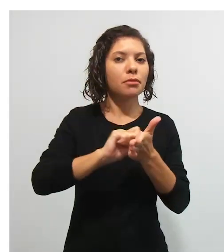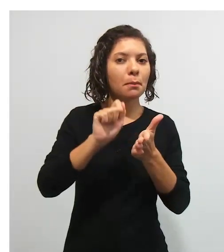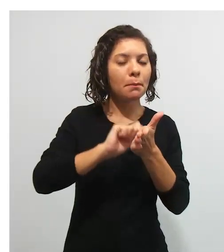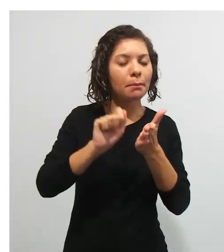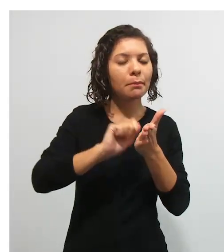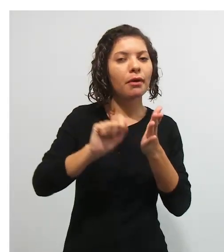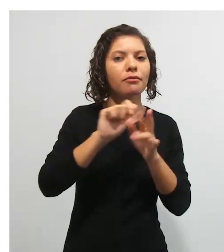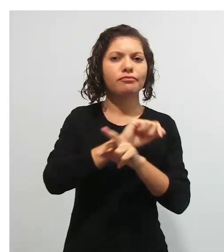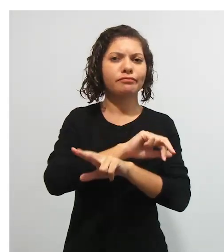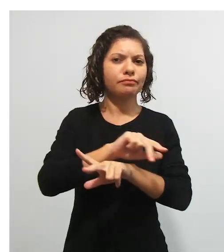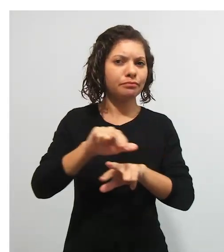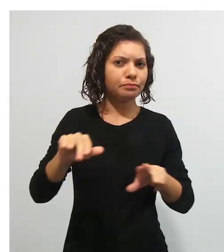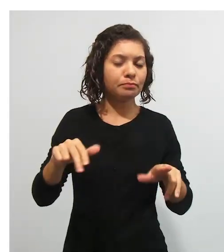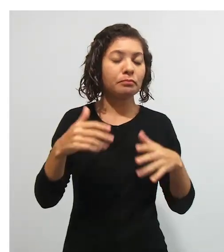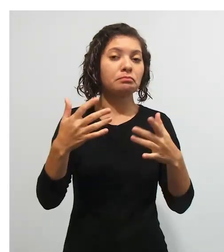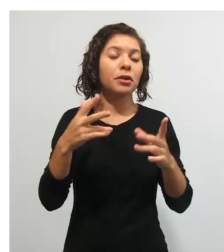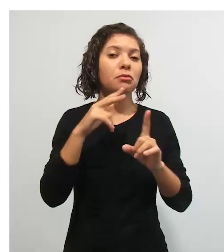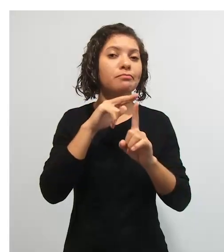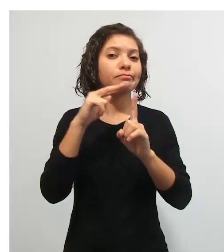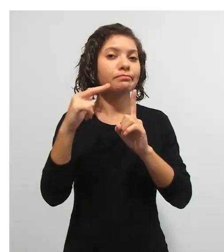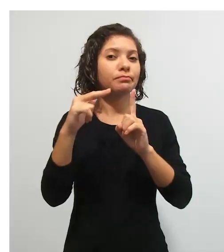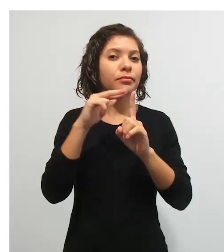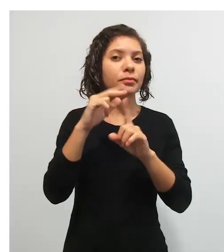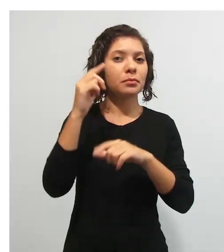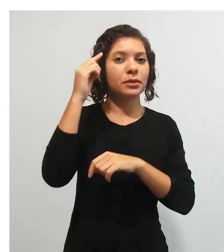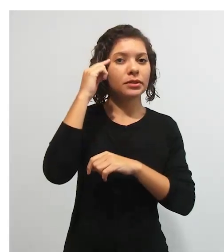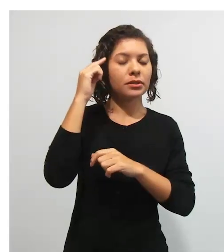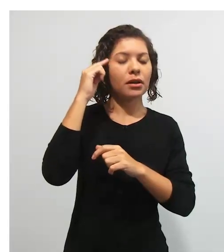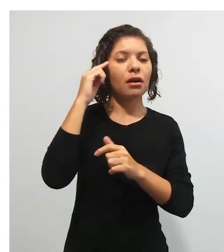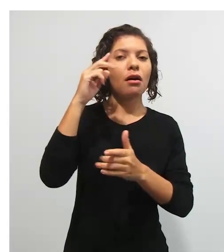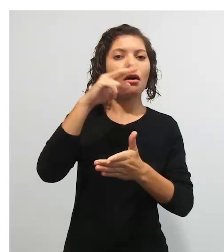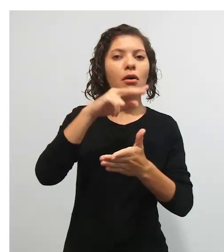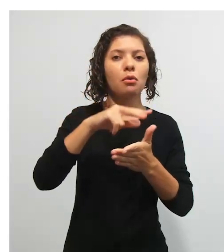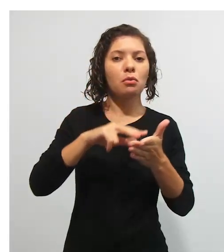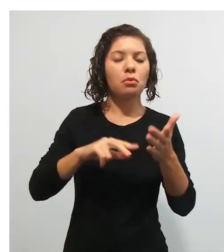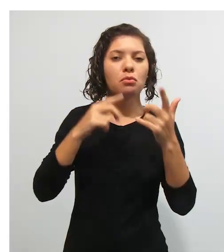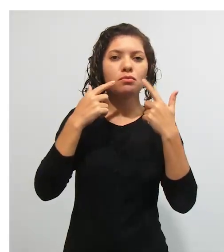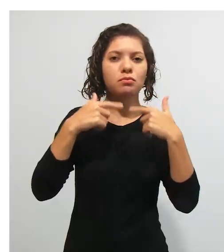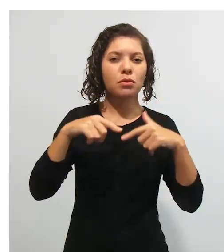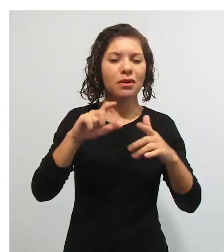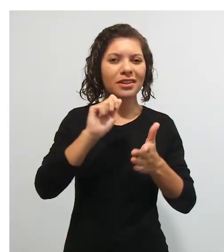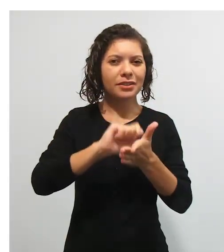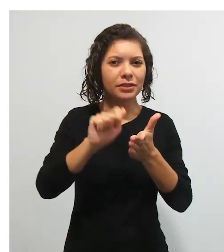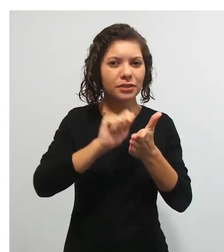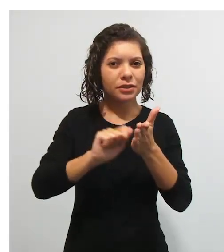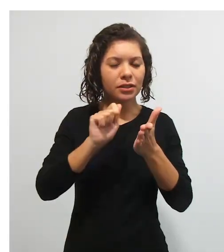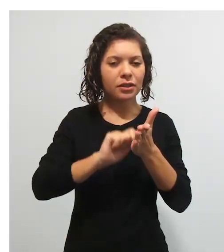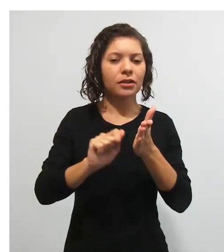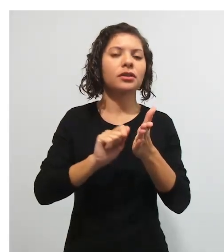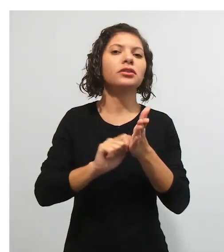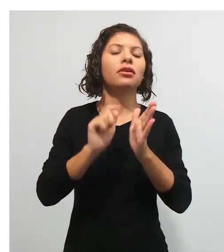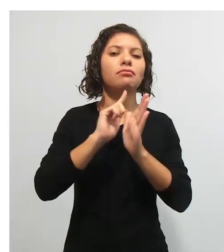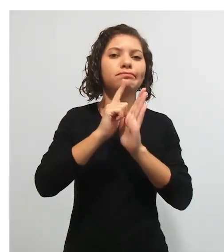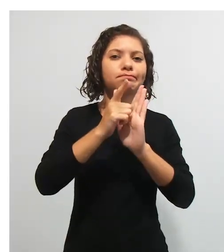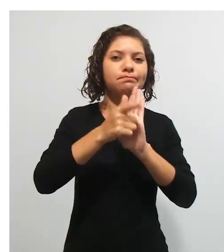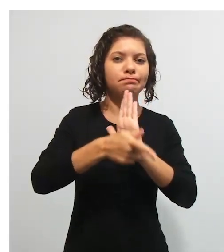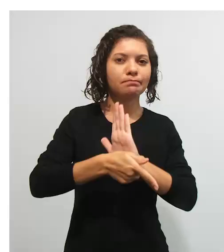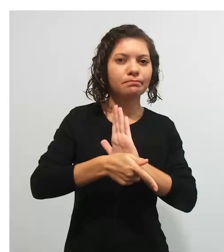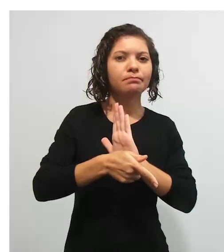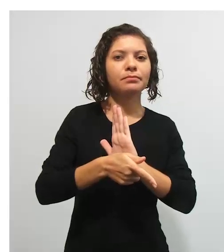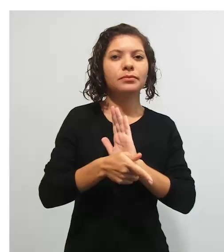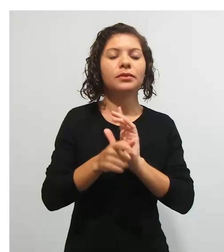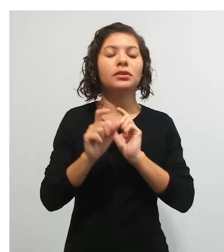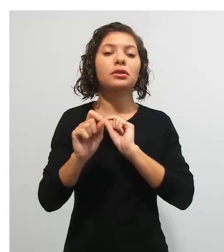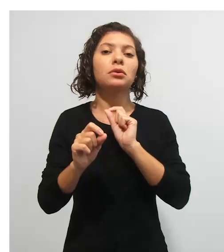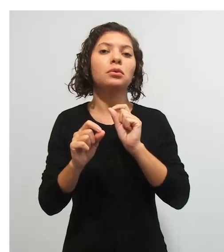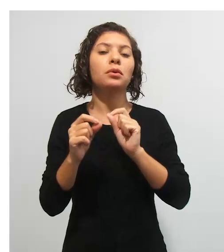suportes criados pelos homens. Nessa perspectiva, pensar a linguagem escrita desvinculada do suporte, dos gêneros e das situações